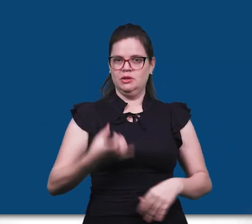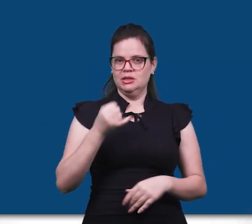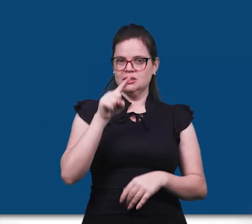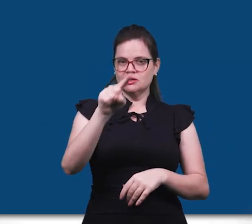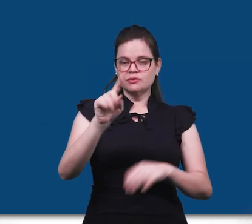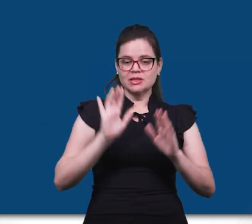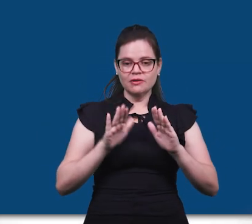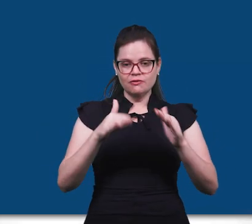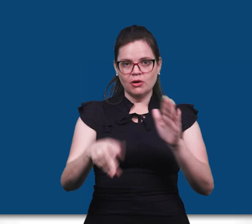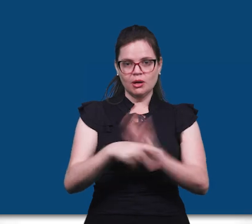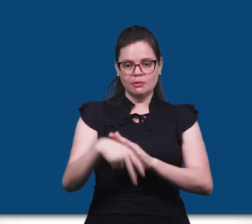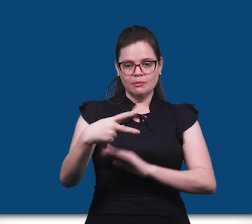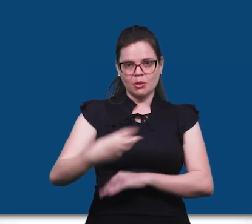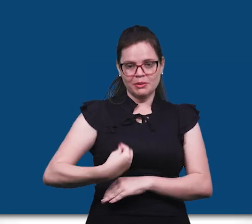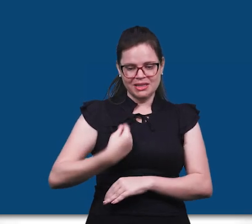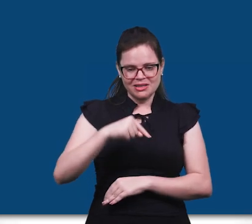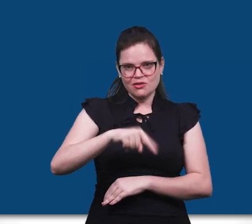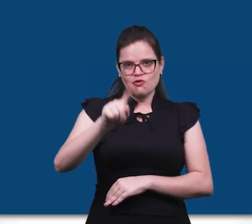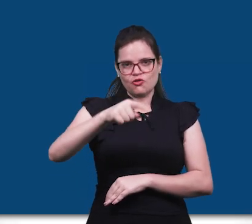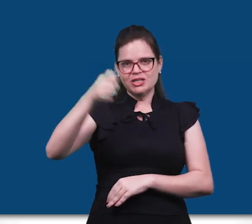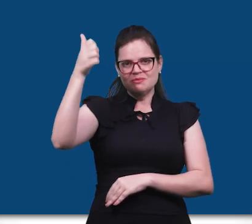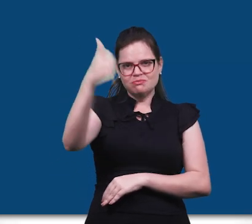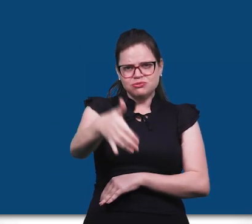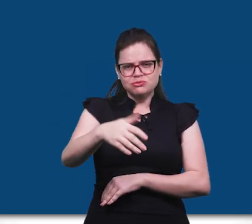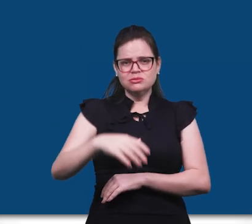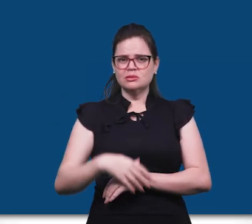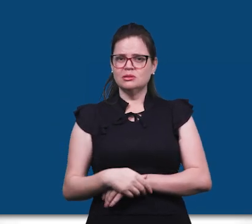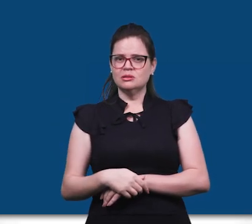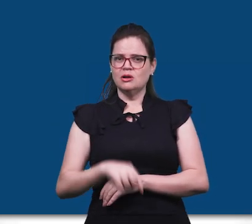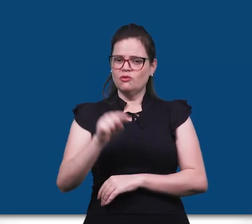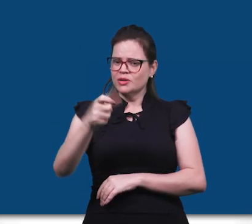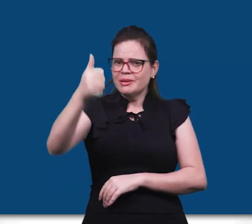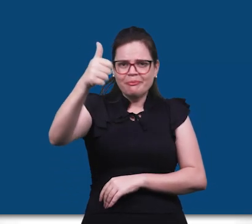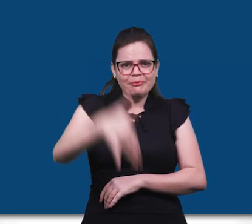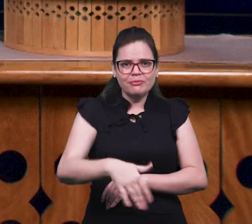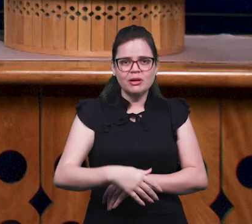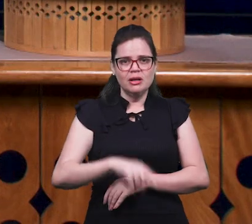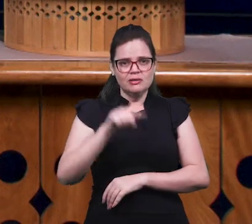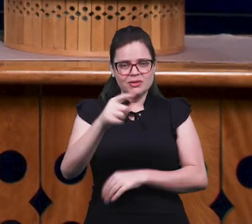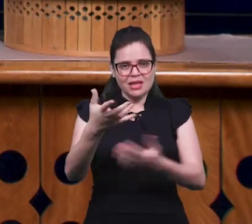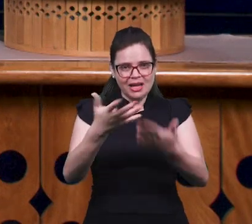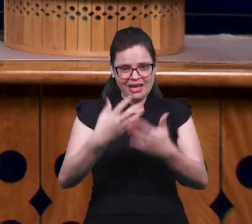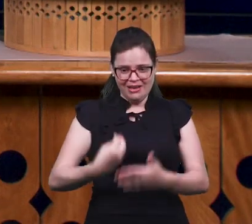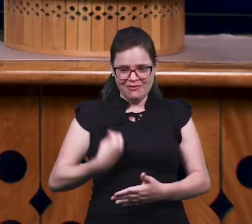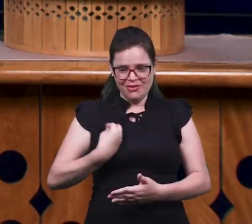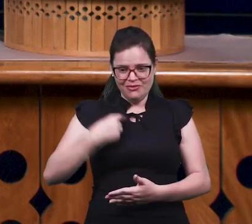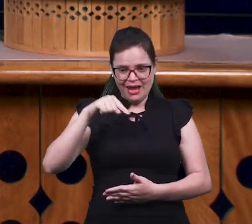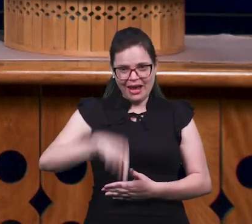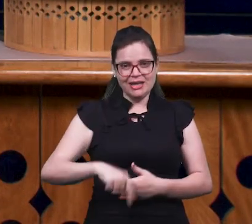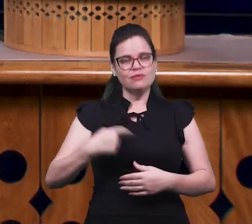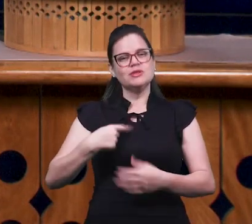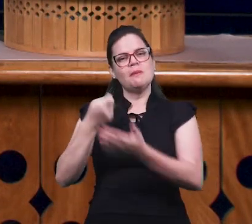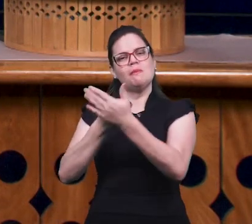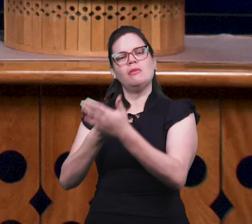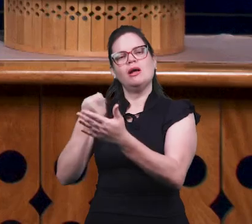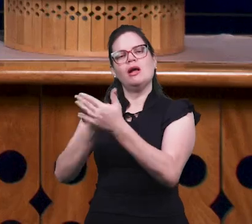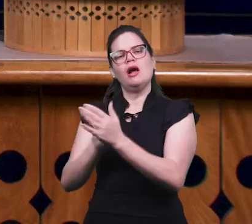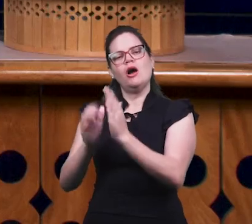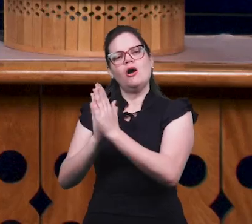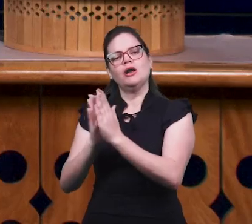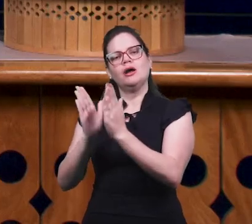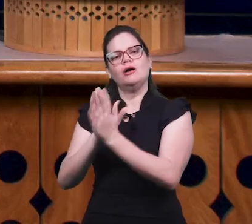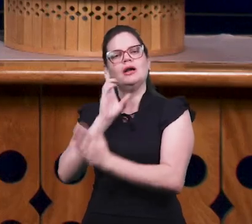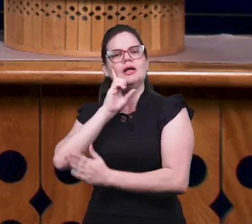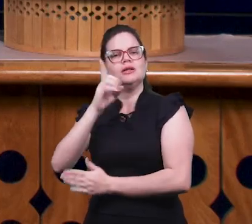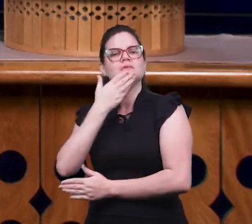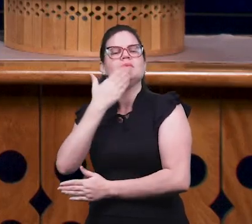em Cristo só para essa vida, somos as mais miseráveis criaturas. Tem gente esperando em Cristo só para essa vida. A teologia da prosperidade tem que prosperar, ter